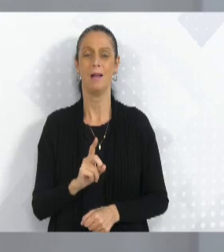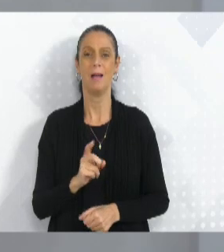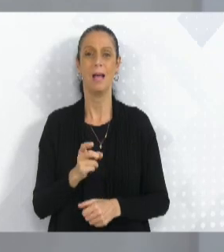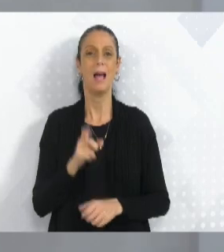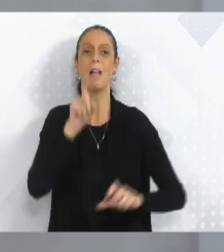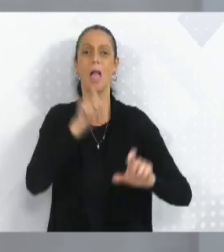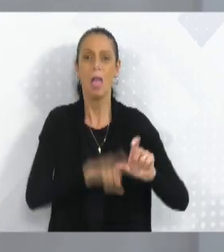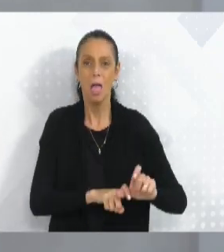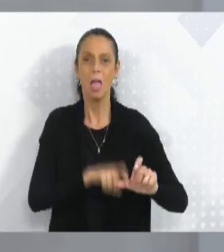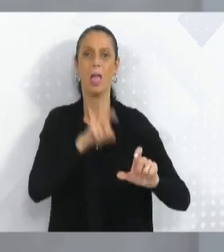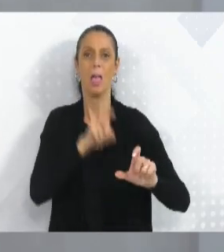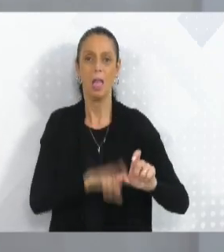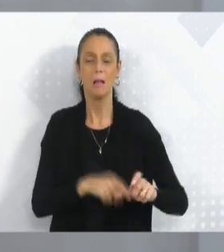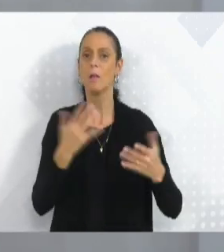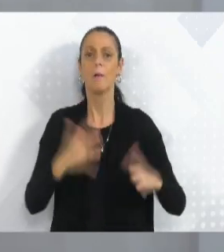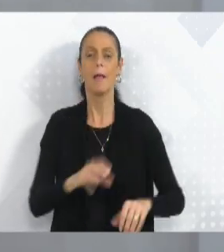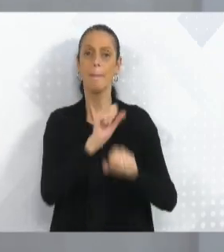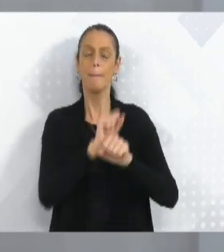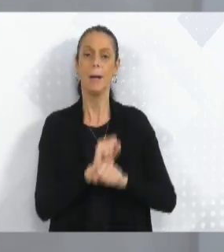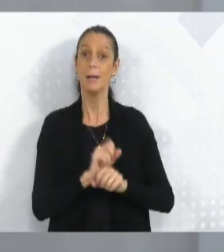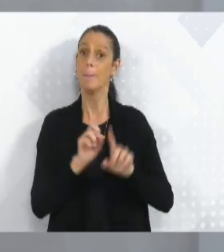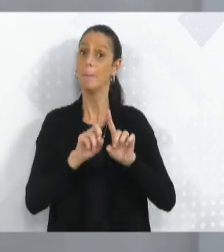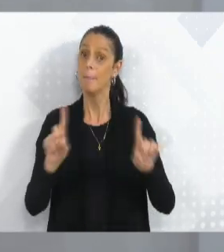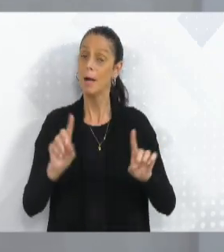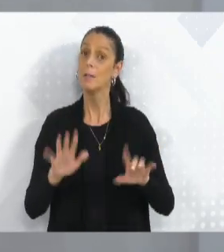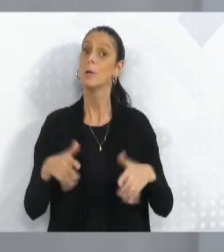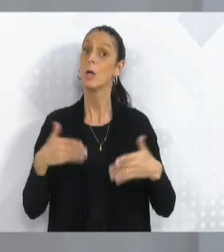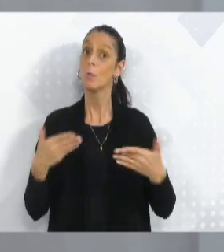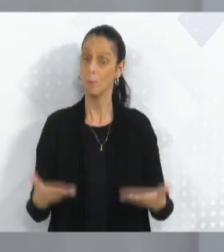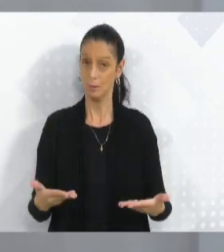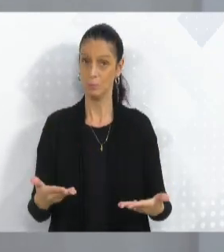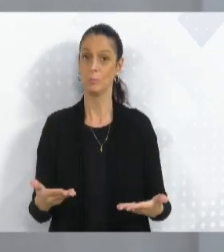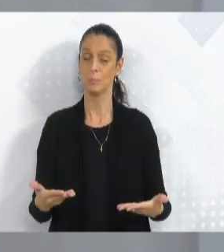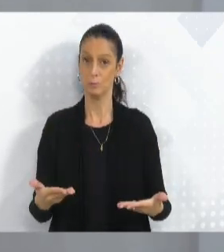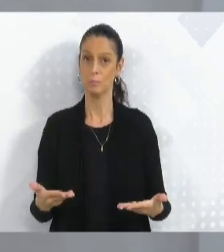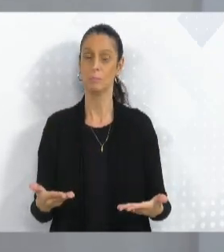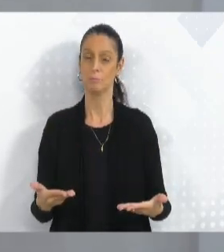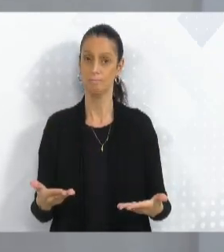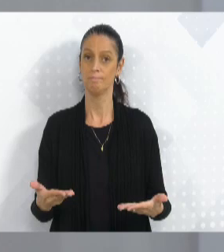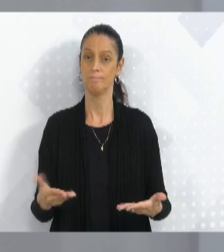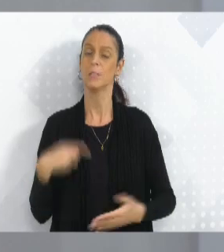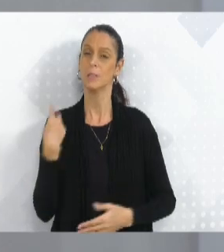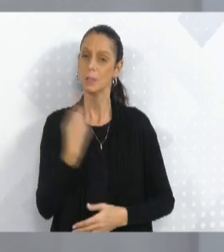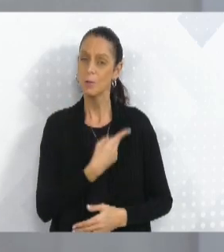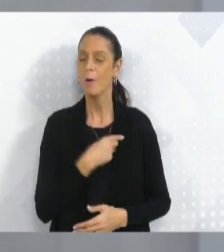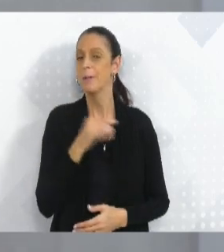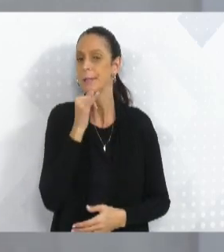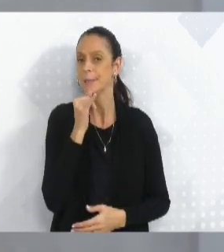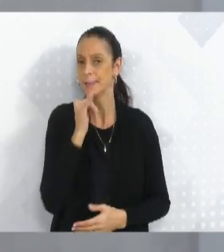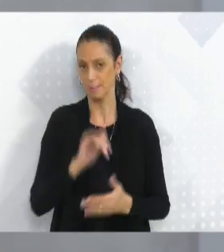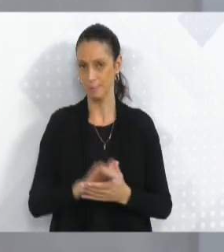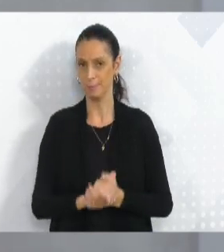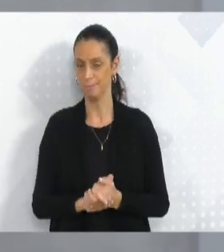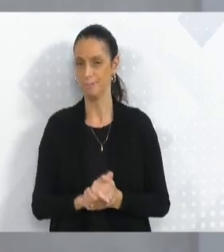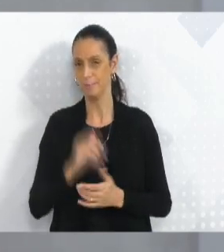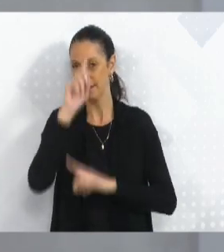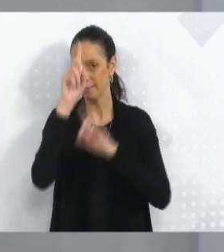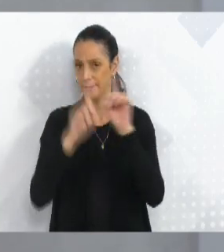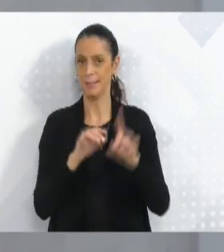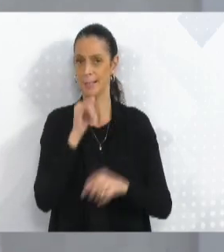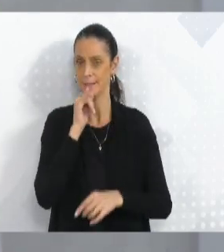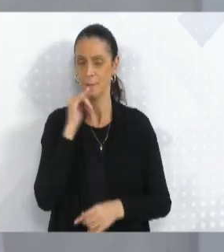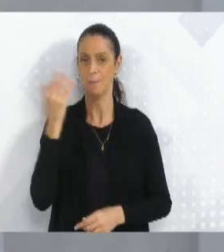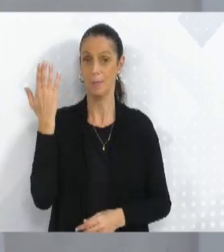quer se desvencilhar Mas a partir do momento em que nós fizermos por exemplo uma ideia que o primeiro